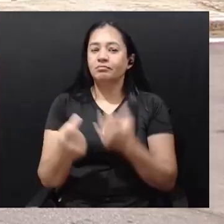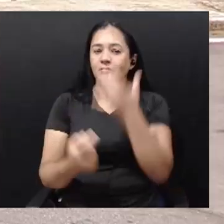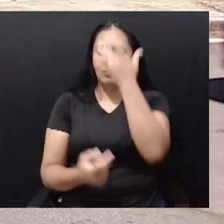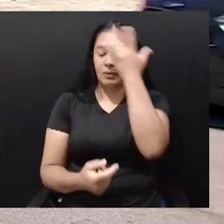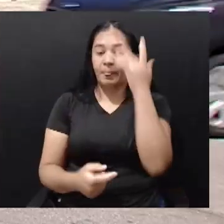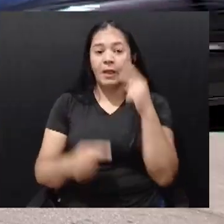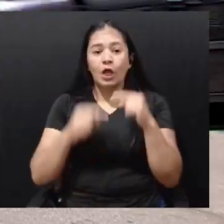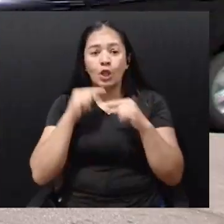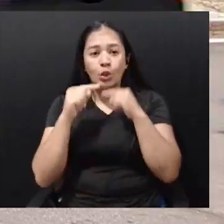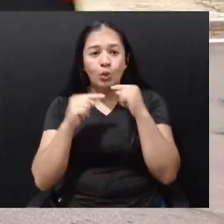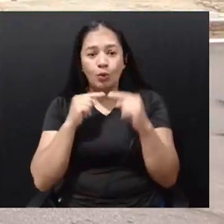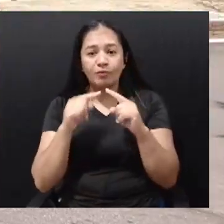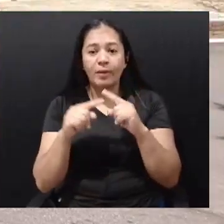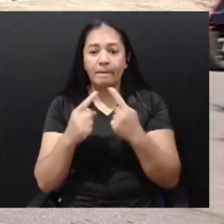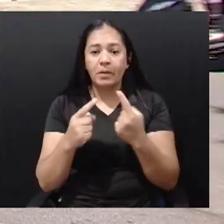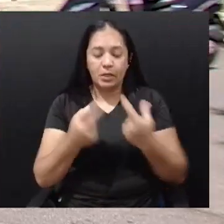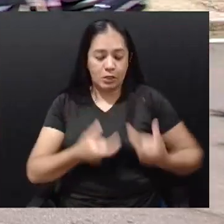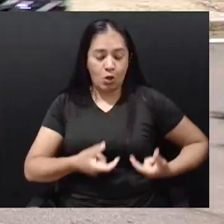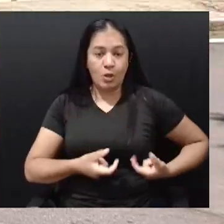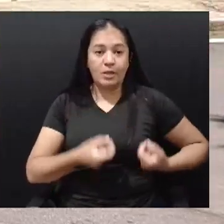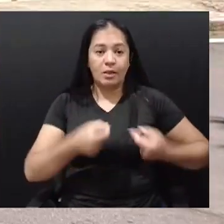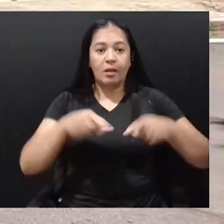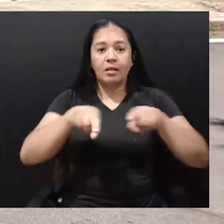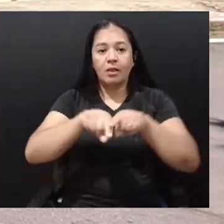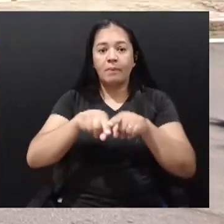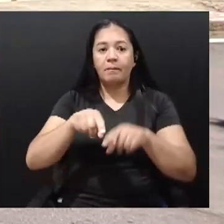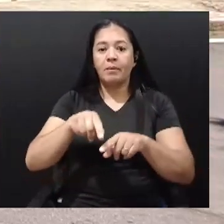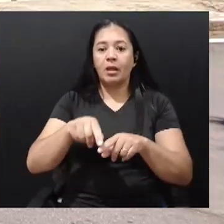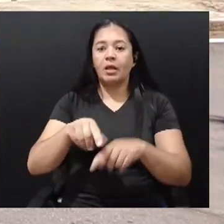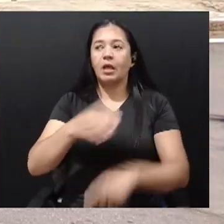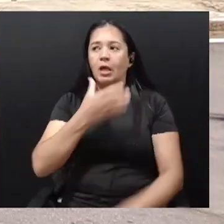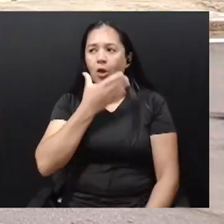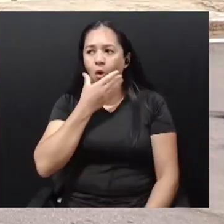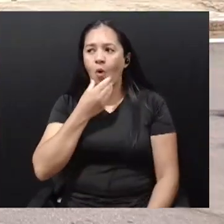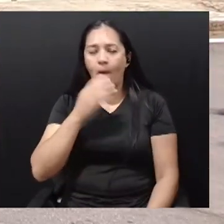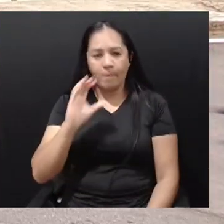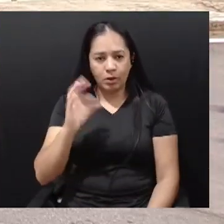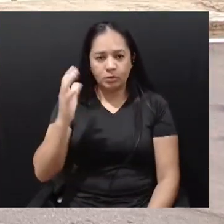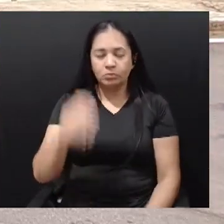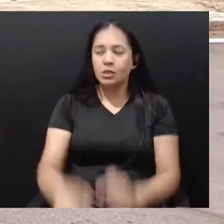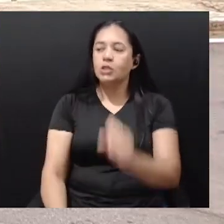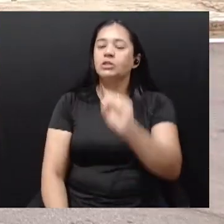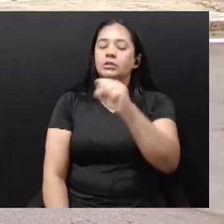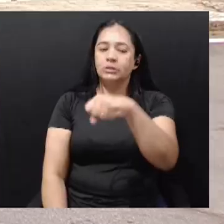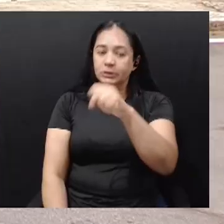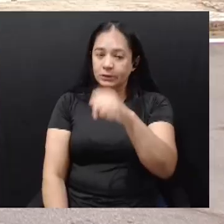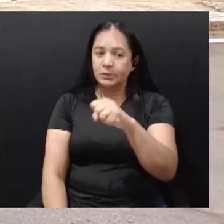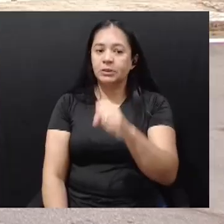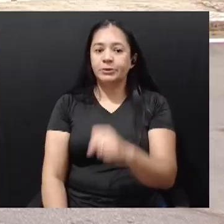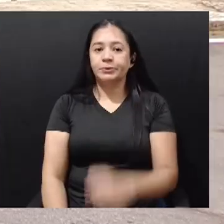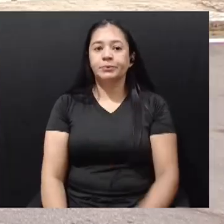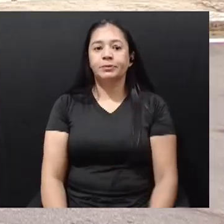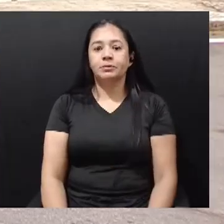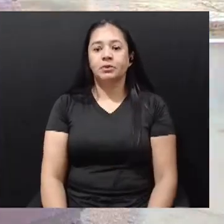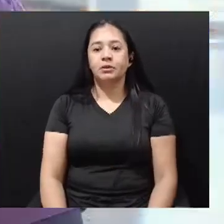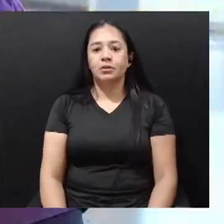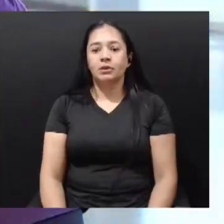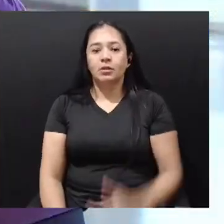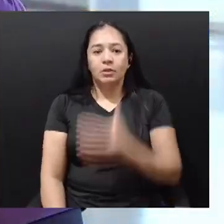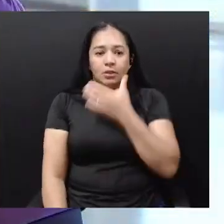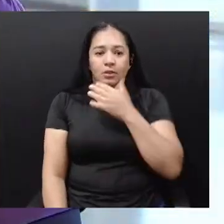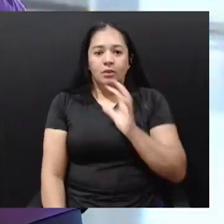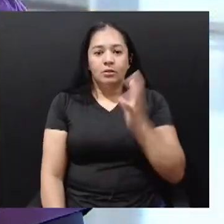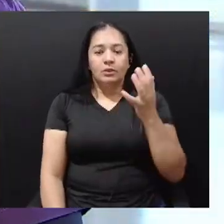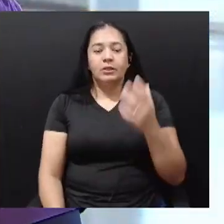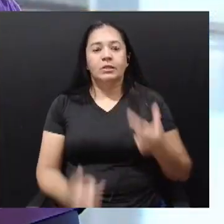mas o câncer de mama também atinge os homens, né, André? Sim. Atinge os homens, sim, também. E